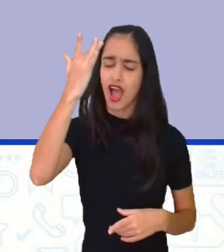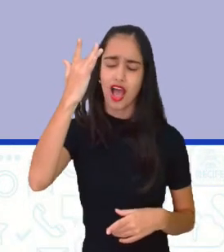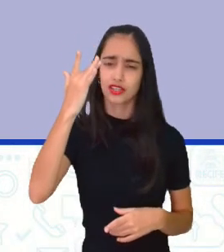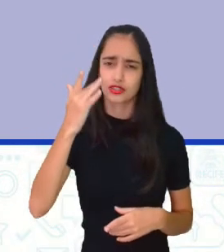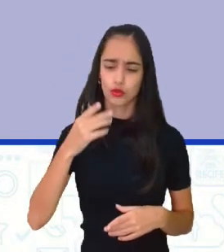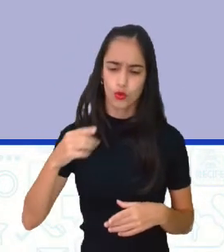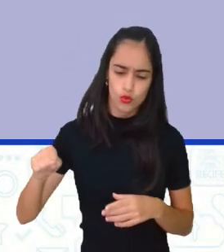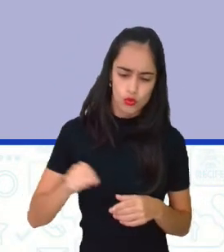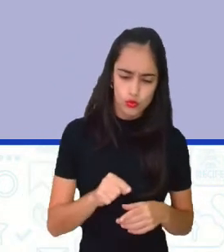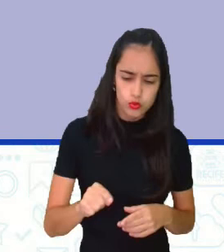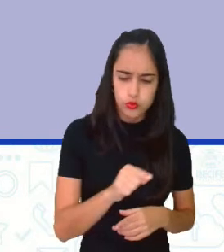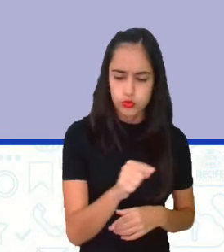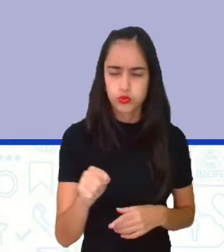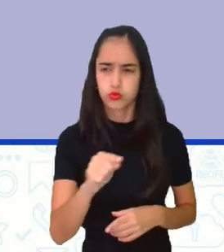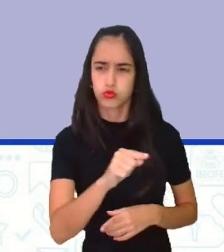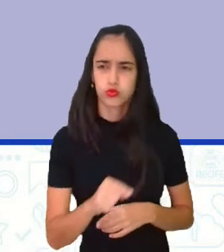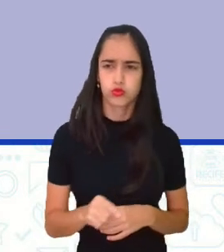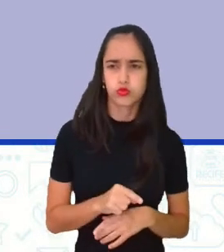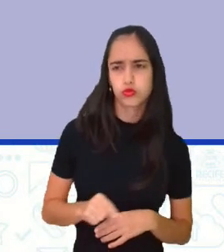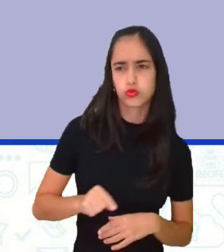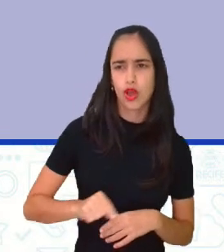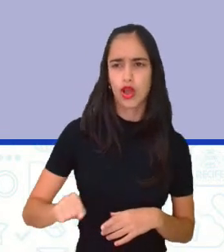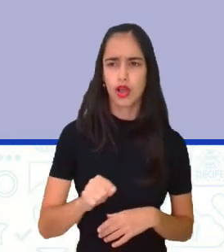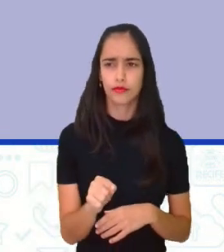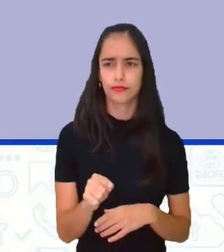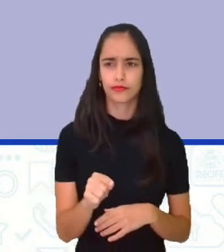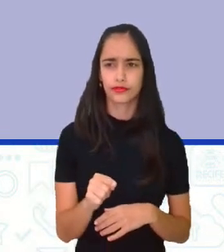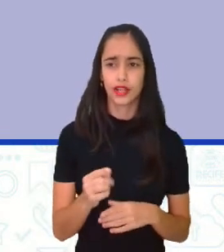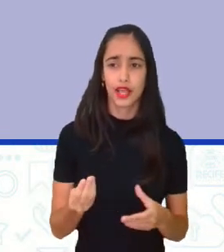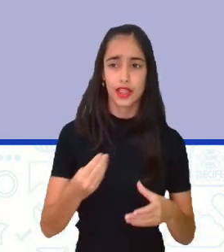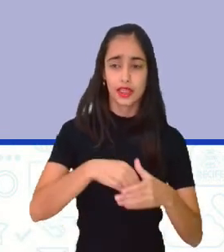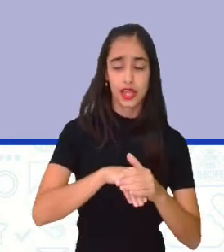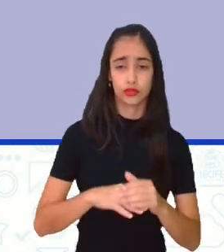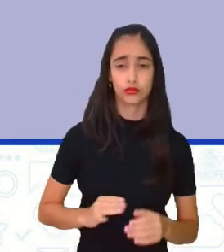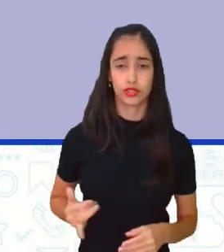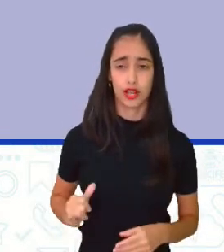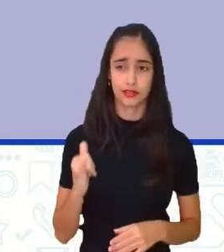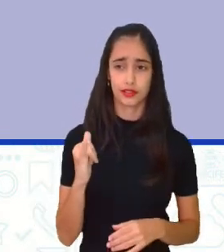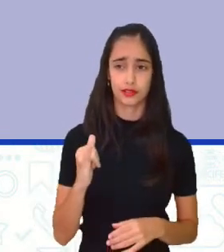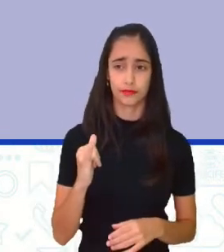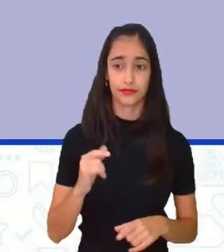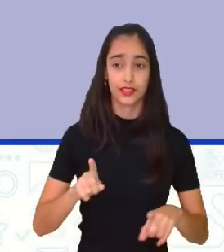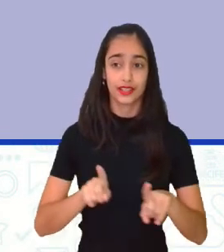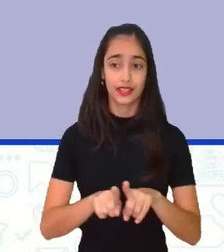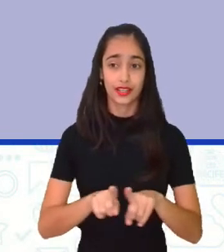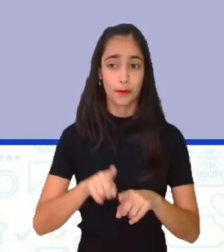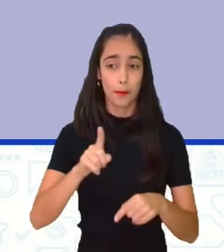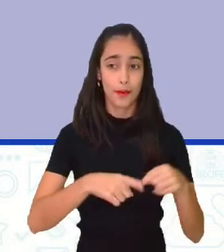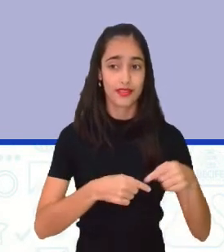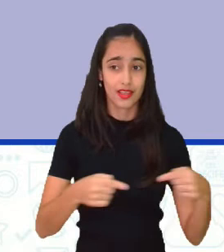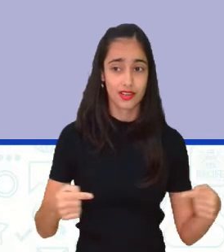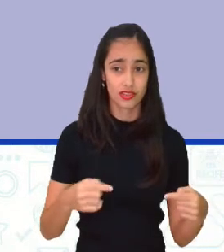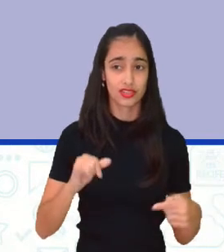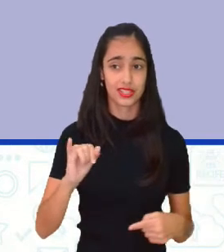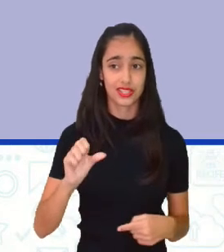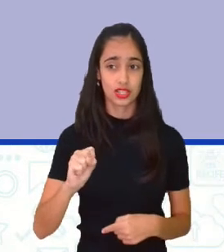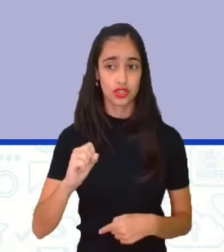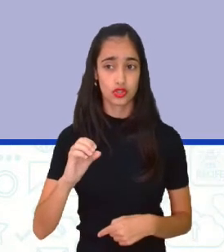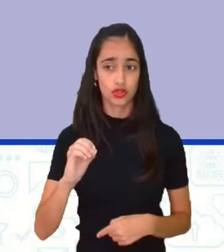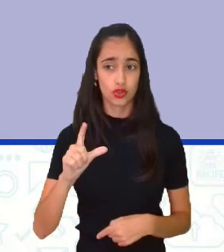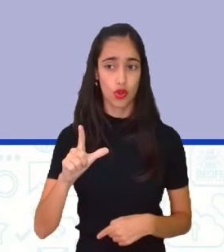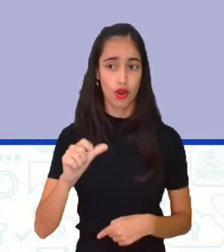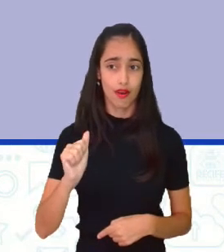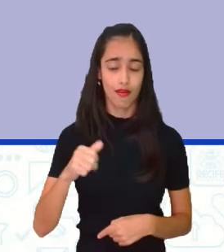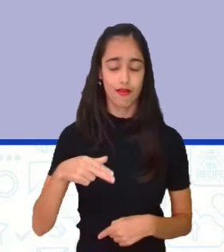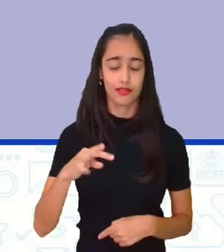os materiais isolantes é que eles oferecem resistência à passagem da corrente elétrica. Observem nos fios, né?